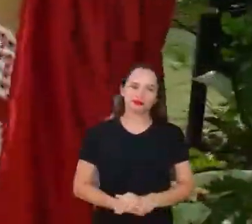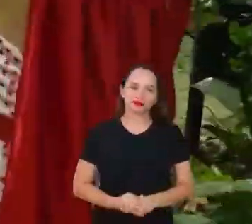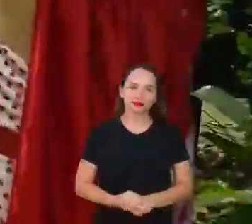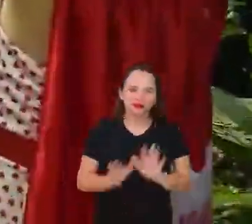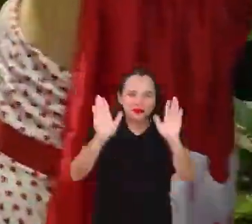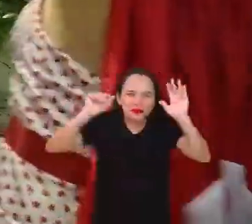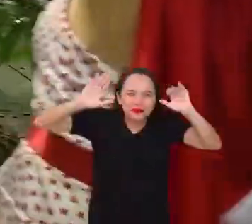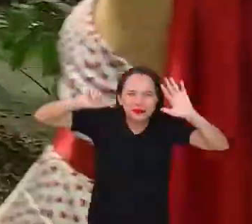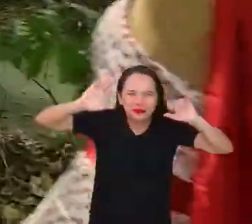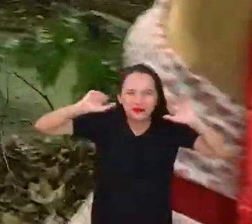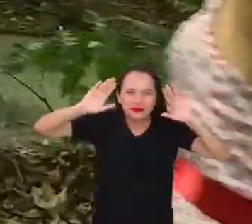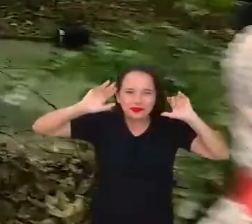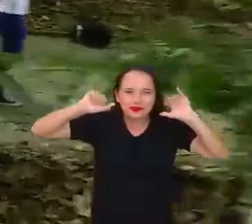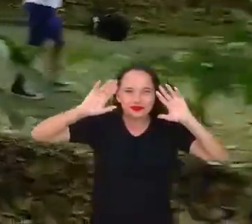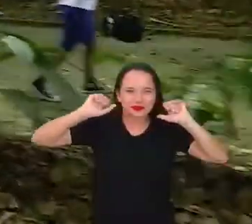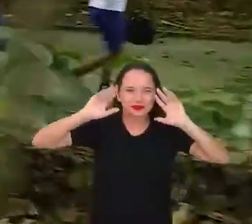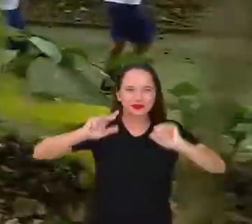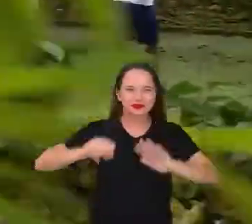Tchau, pessoal!